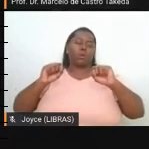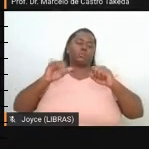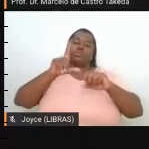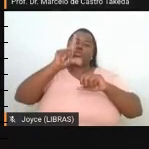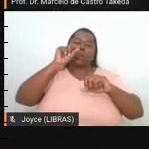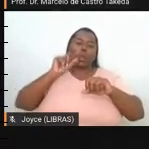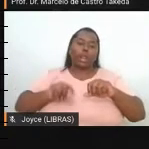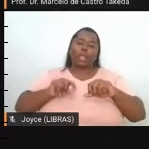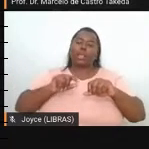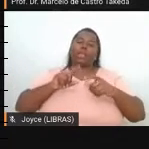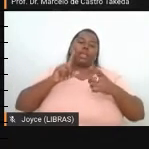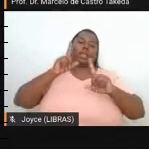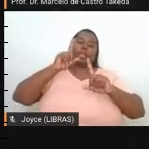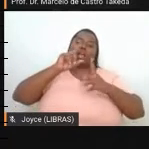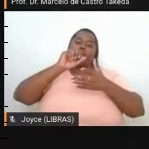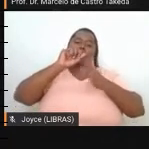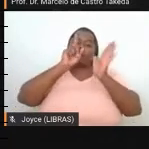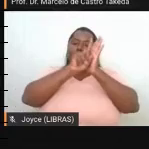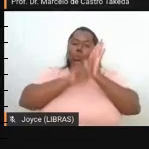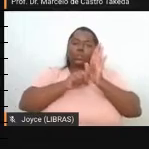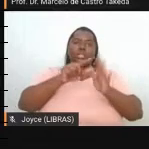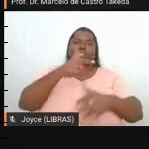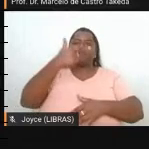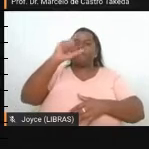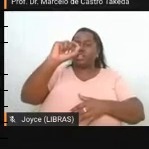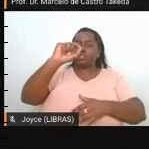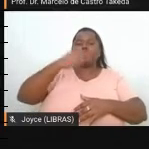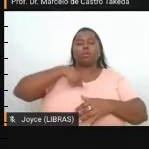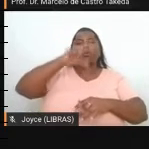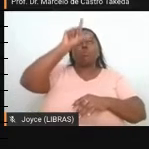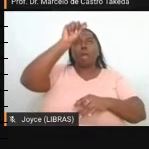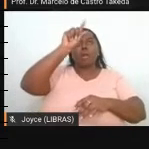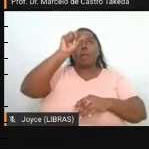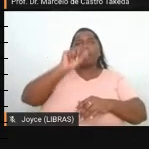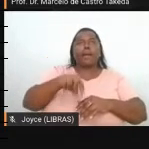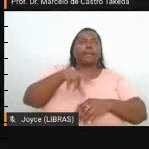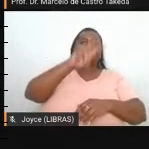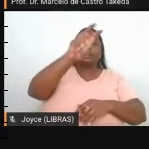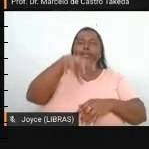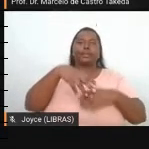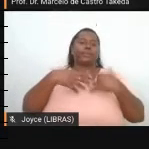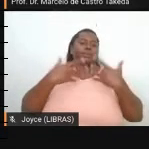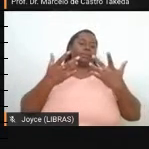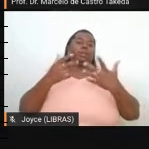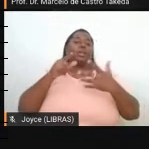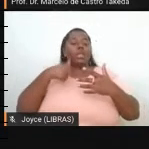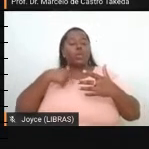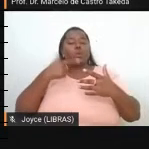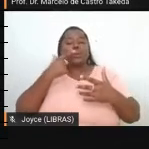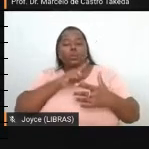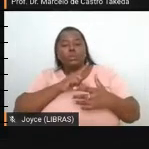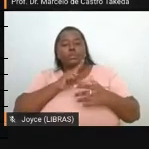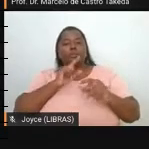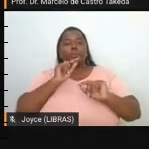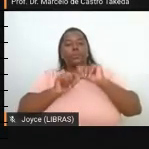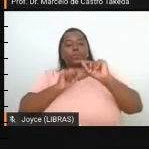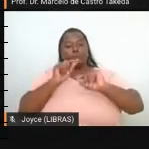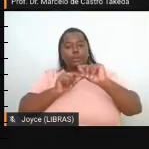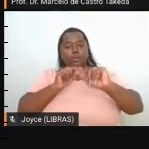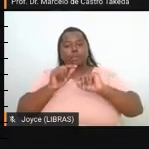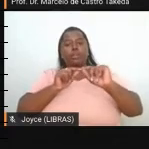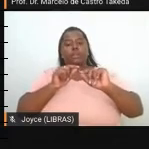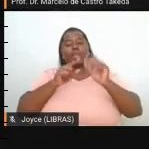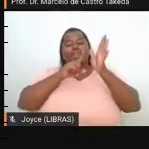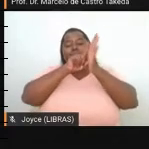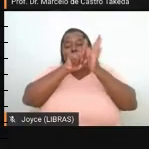número indica o número de questões que eu tenho de cada um dos tipos. Isso significa que a gente está personalizando, de alguma forma, esse